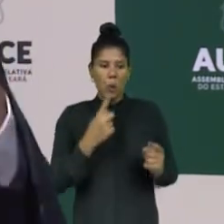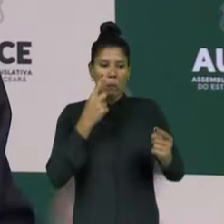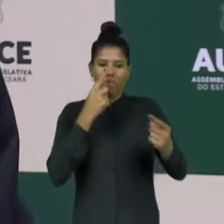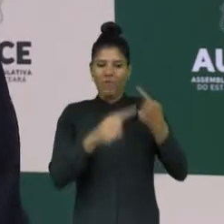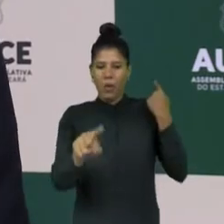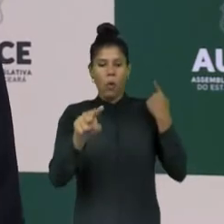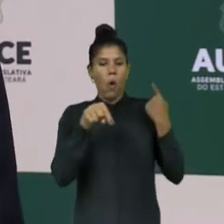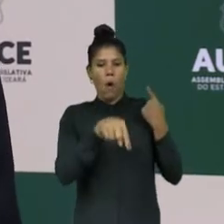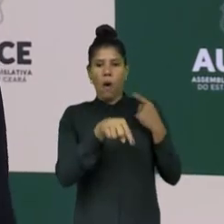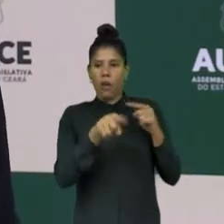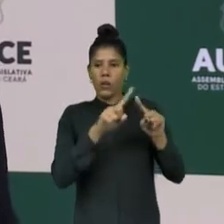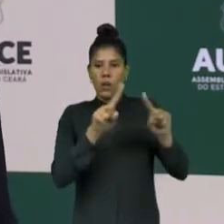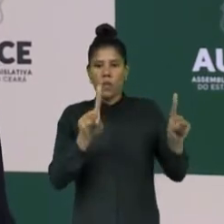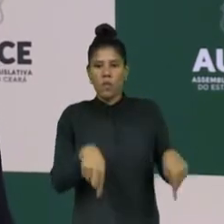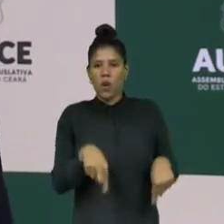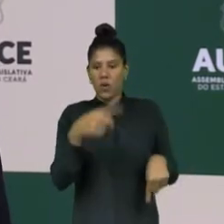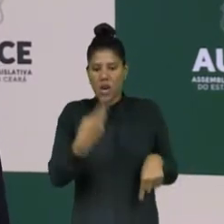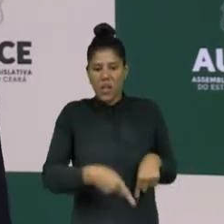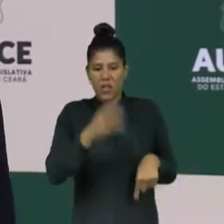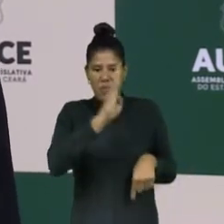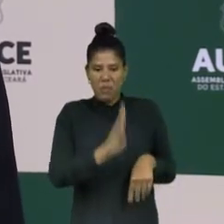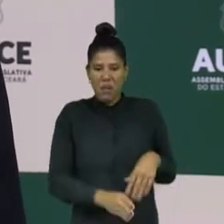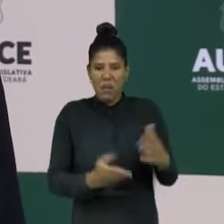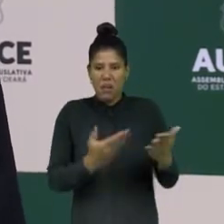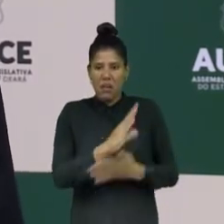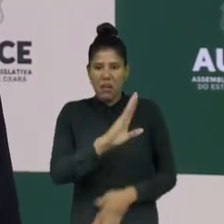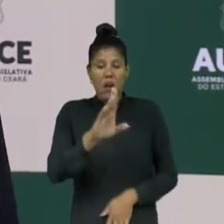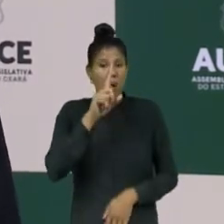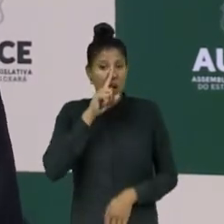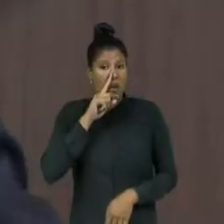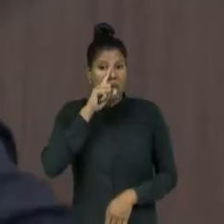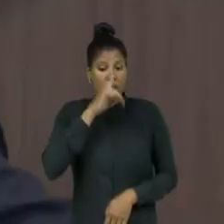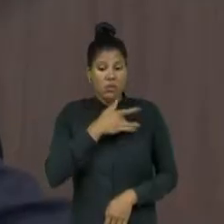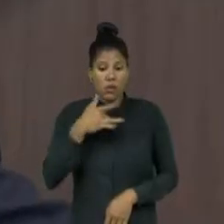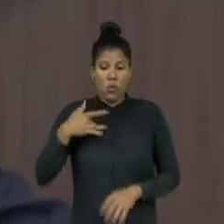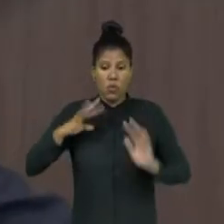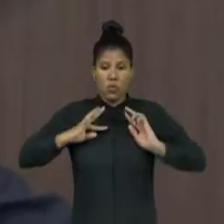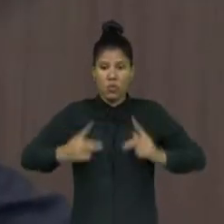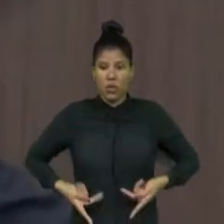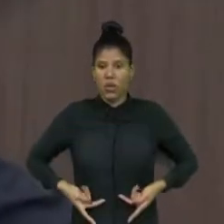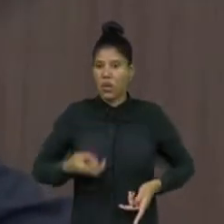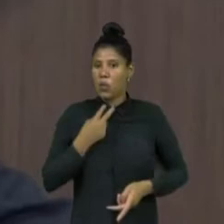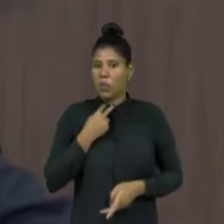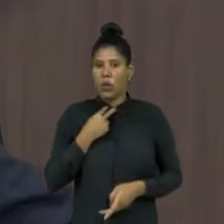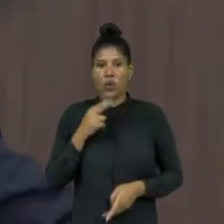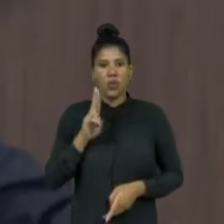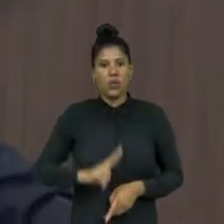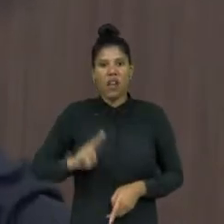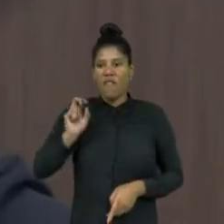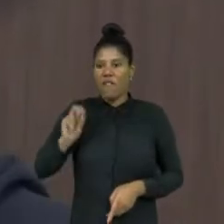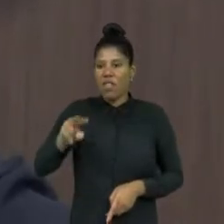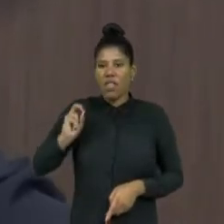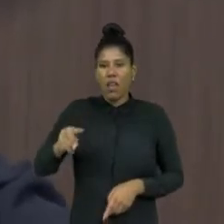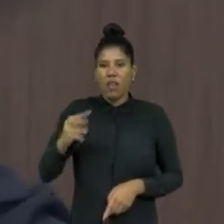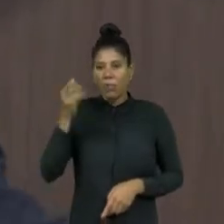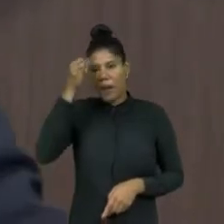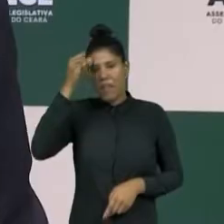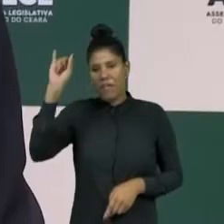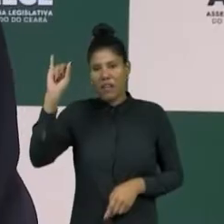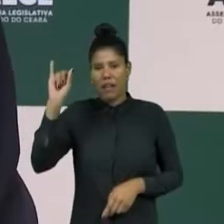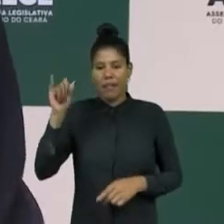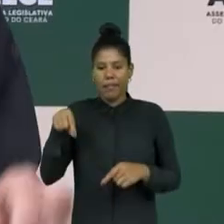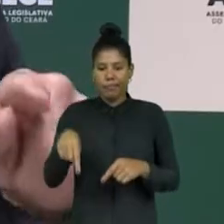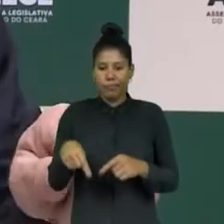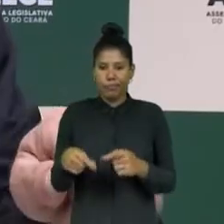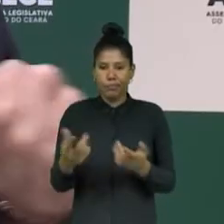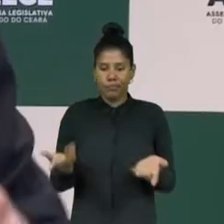né, sobre os riscos à saúde pública e ao meio ambiente desse PL do veneno. O deputado Heitor Ferrer segue a mesma linha de pensamento.